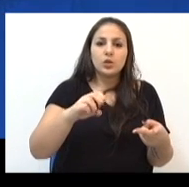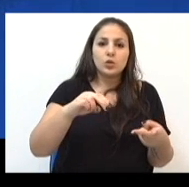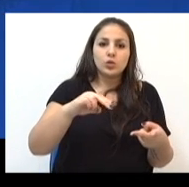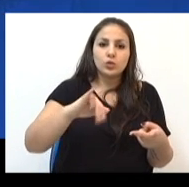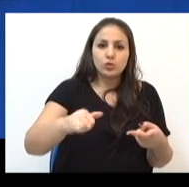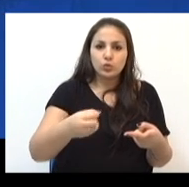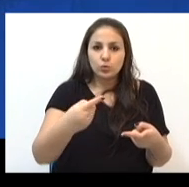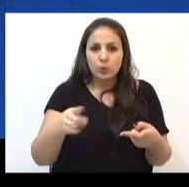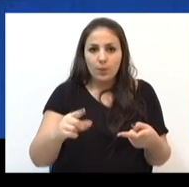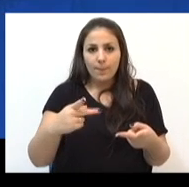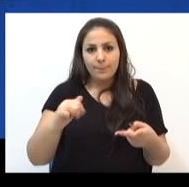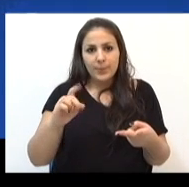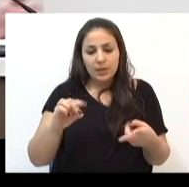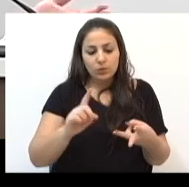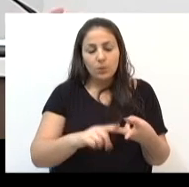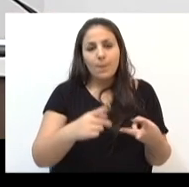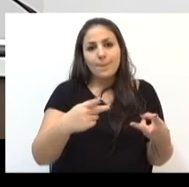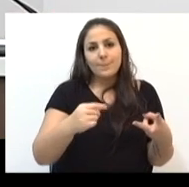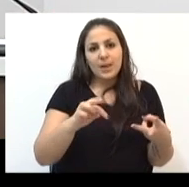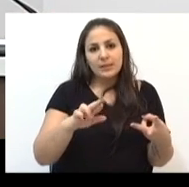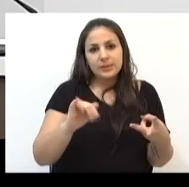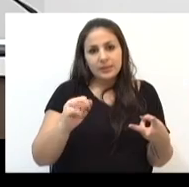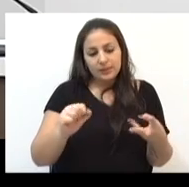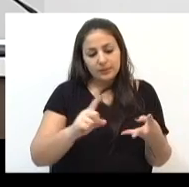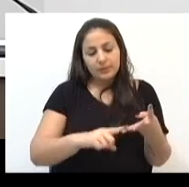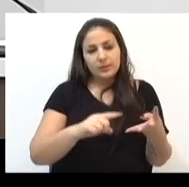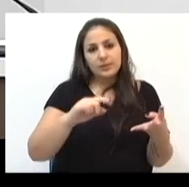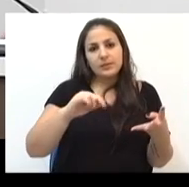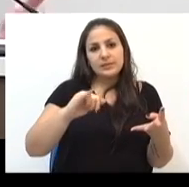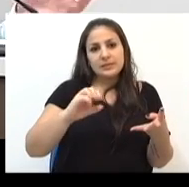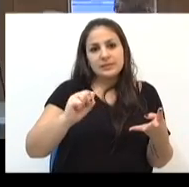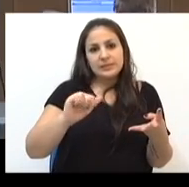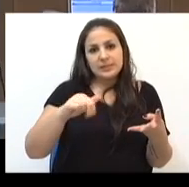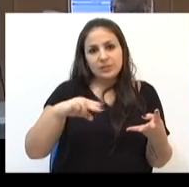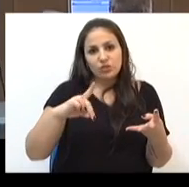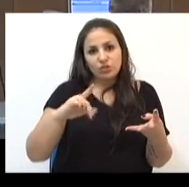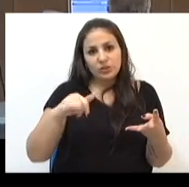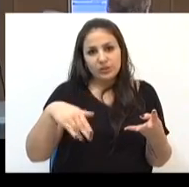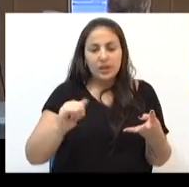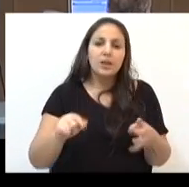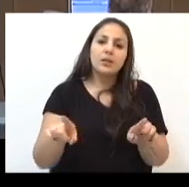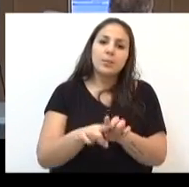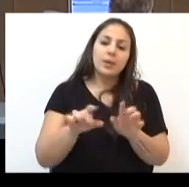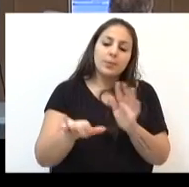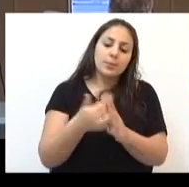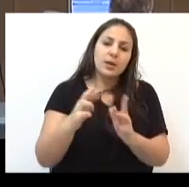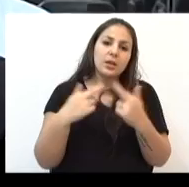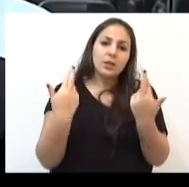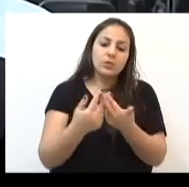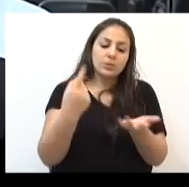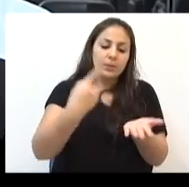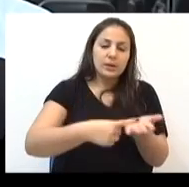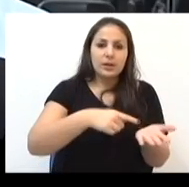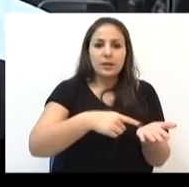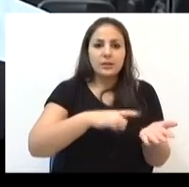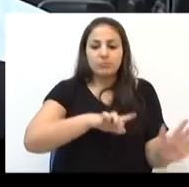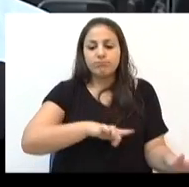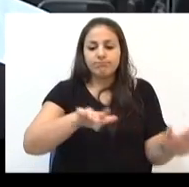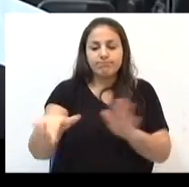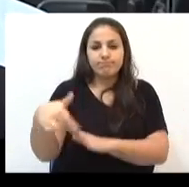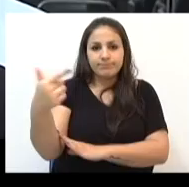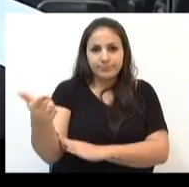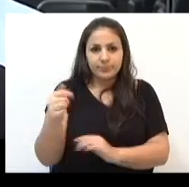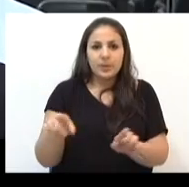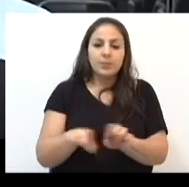Cavalcante e Sidney Ávila. A primeira reunião está marcada para a próxima semana. Nós vamos reunir a